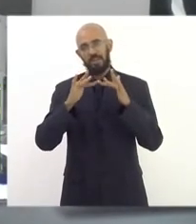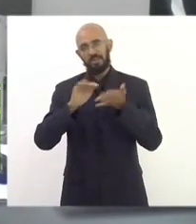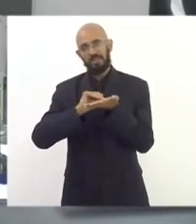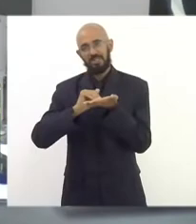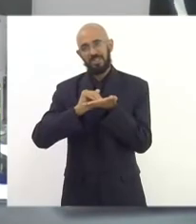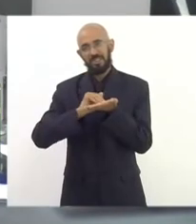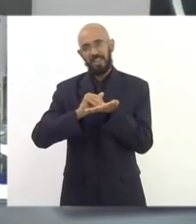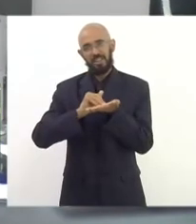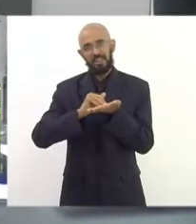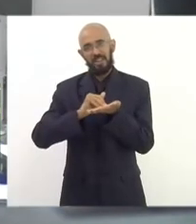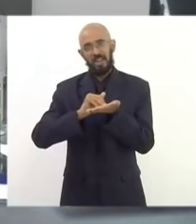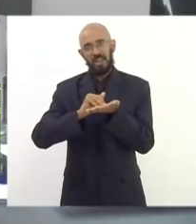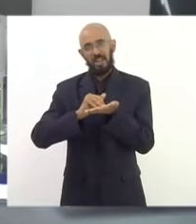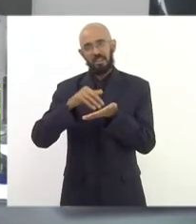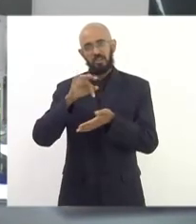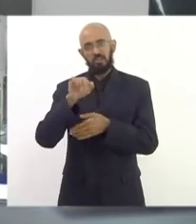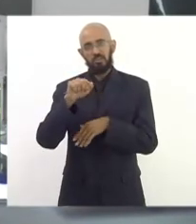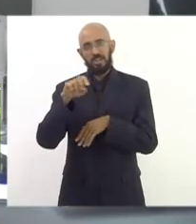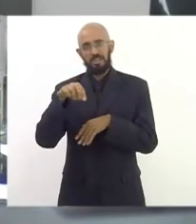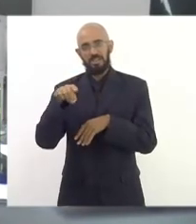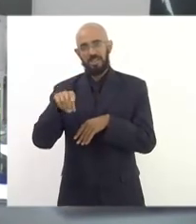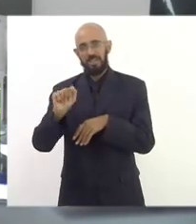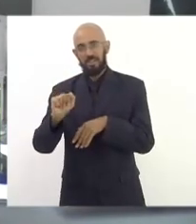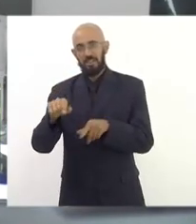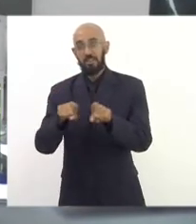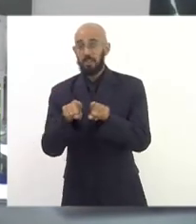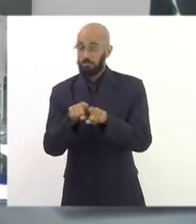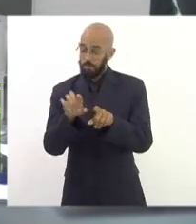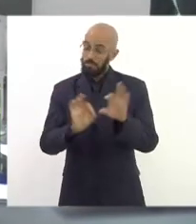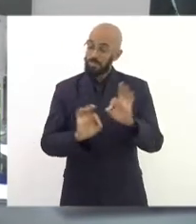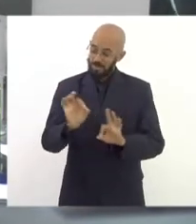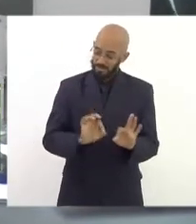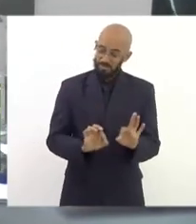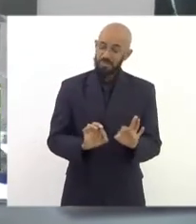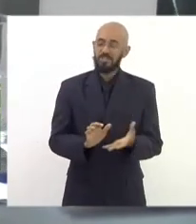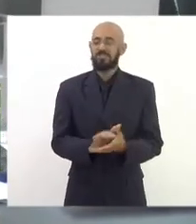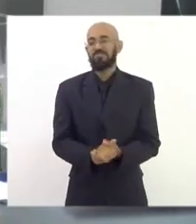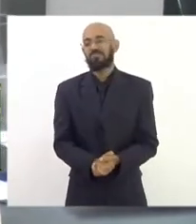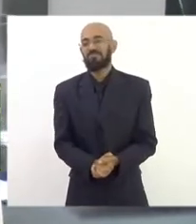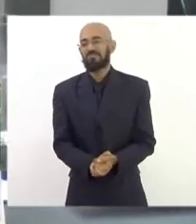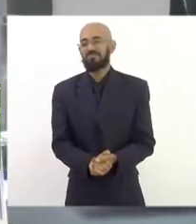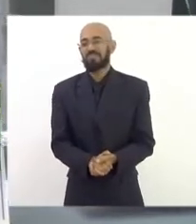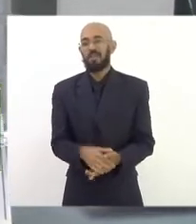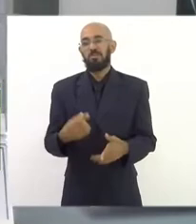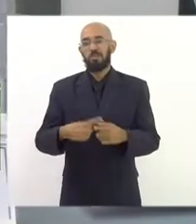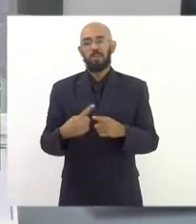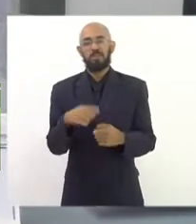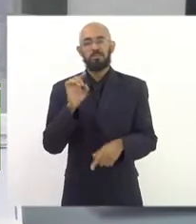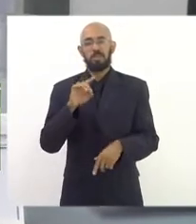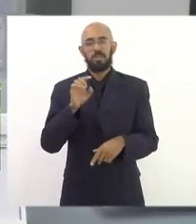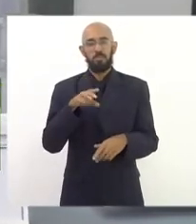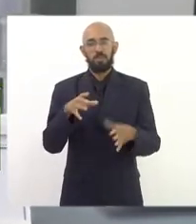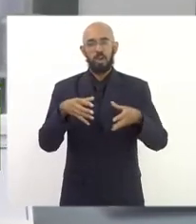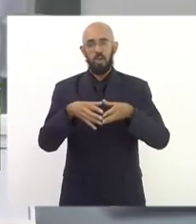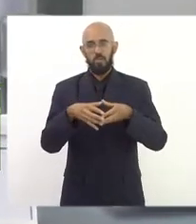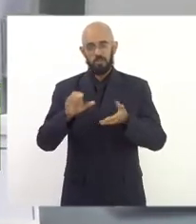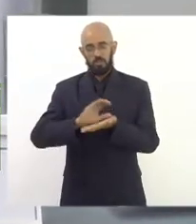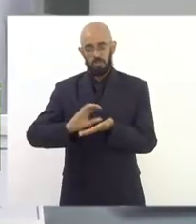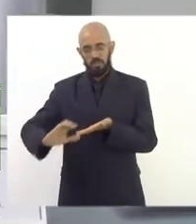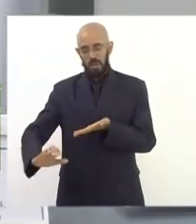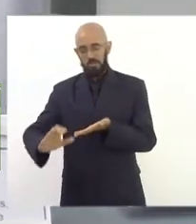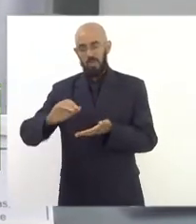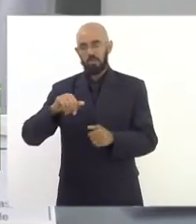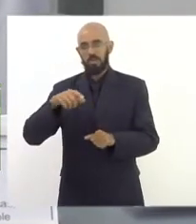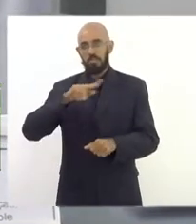de Estado de Fazenda e com a Secretaria de Planejamento, que são especialmente a Comissão de Orçamento,